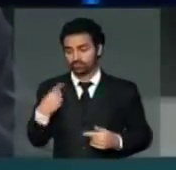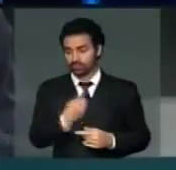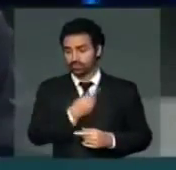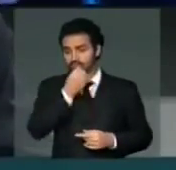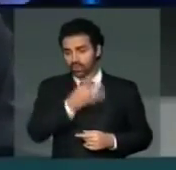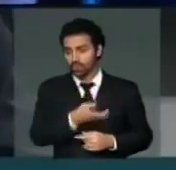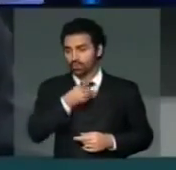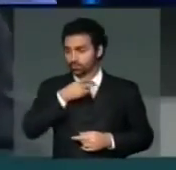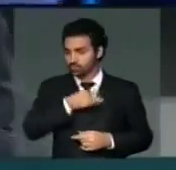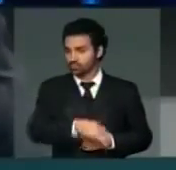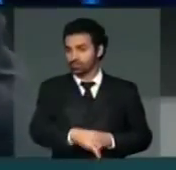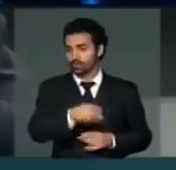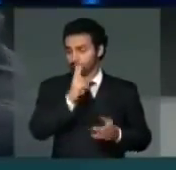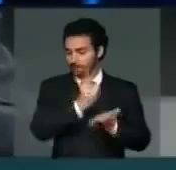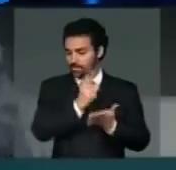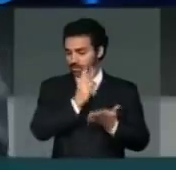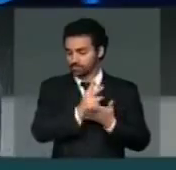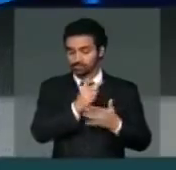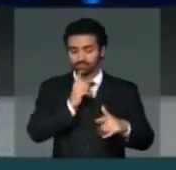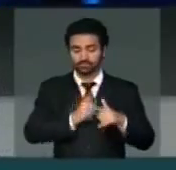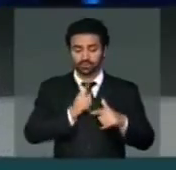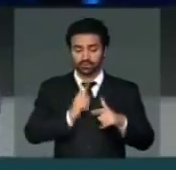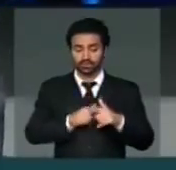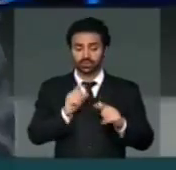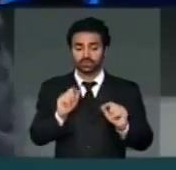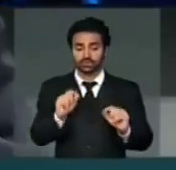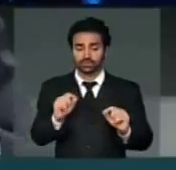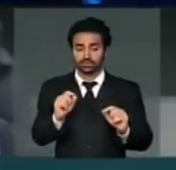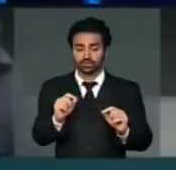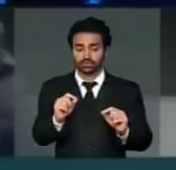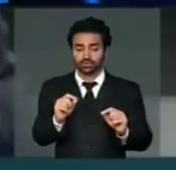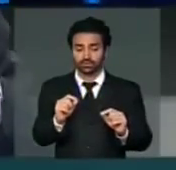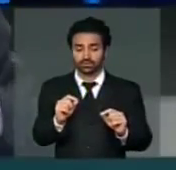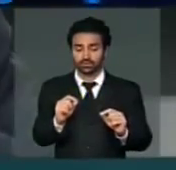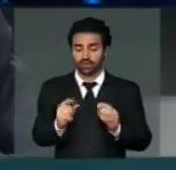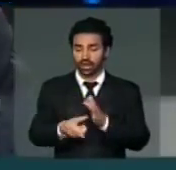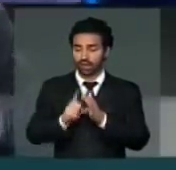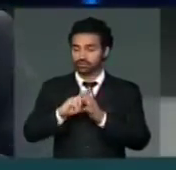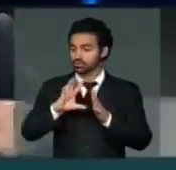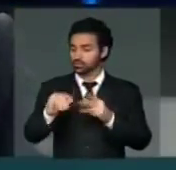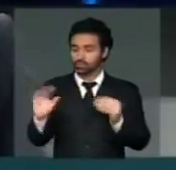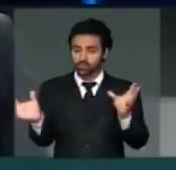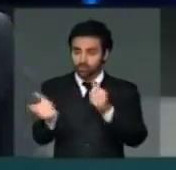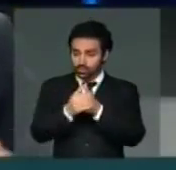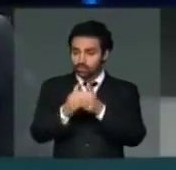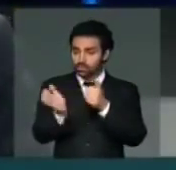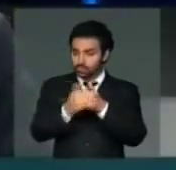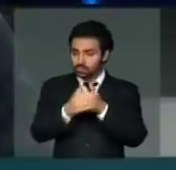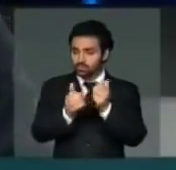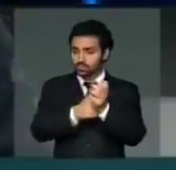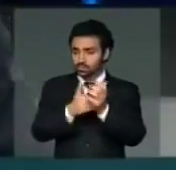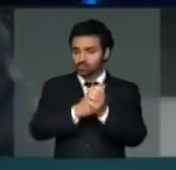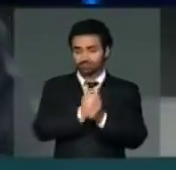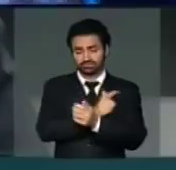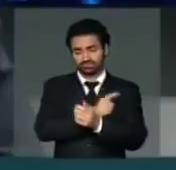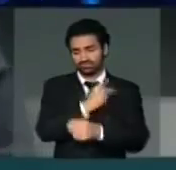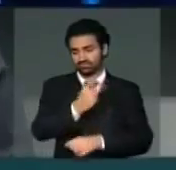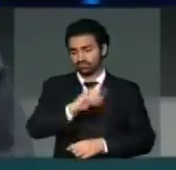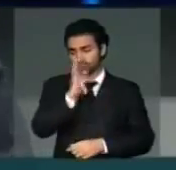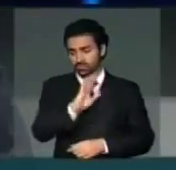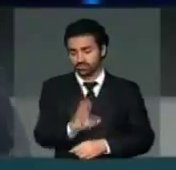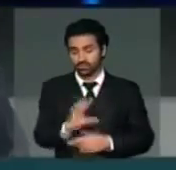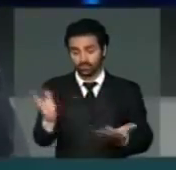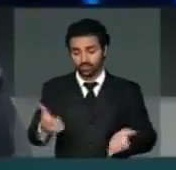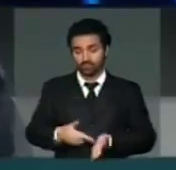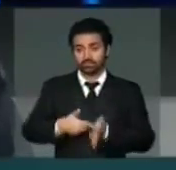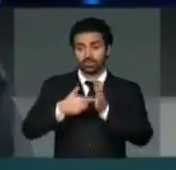que seja assim, porque enquanto não se tirasse da sombra tudo o que sempre ocorreu em nosso país, não haveria